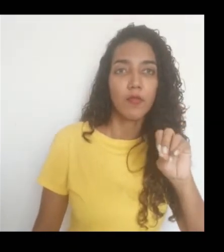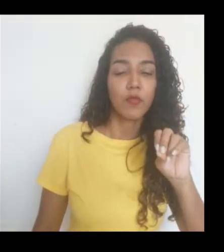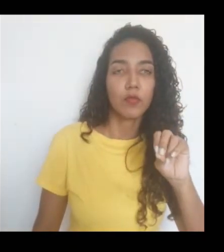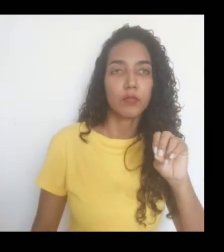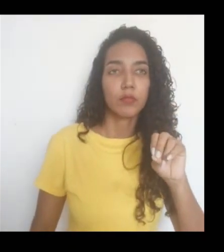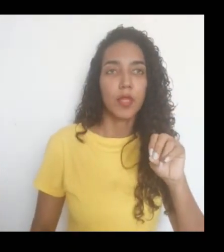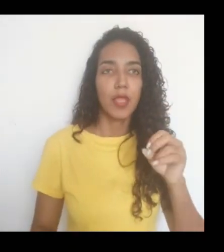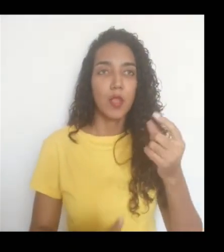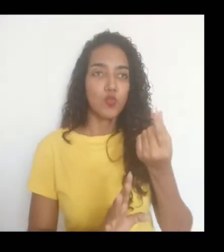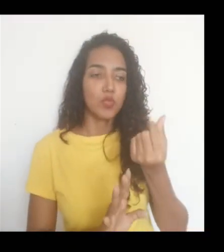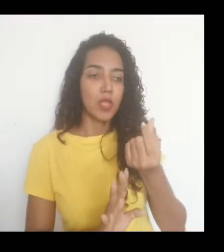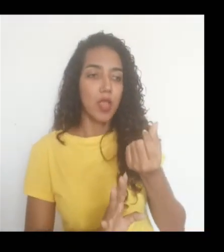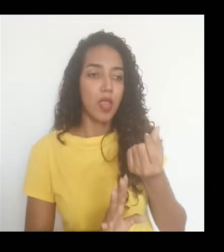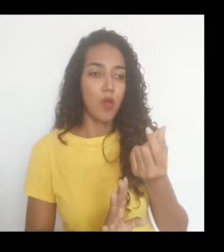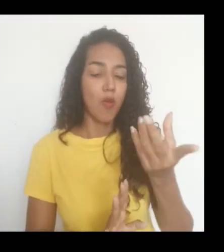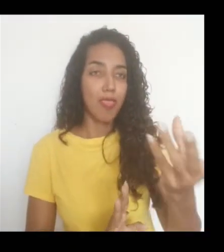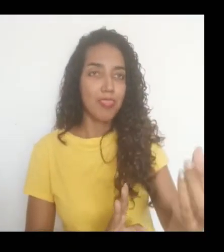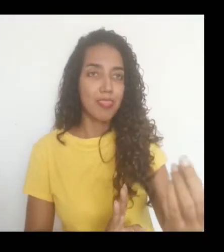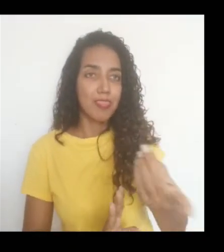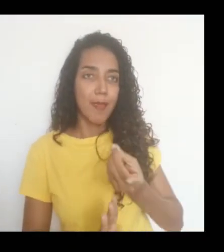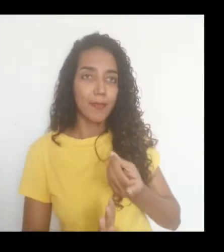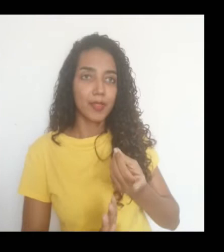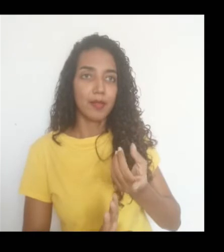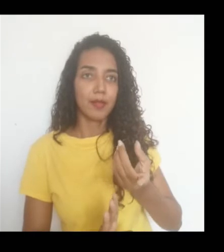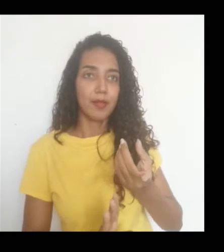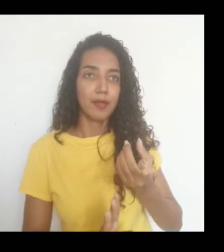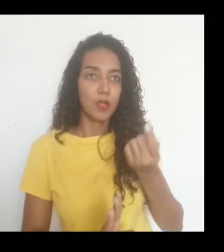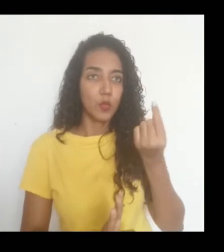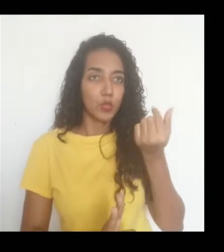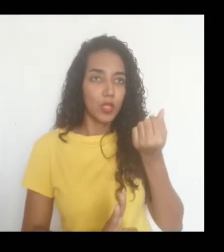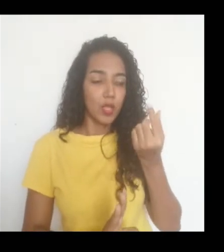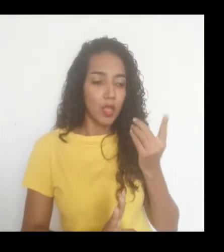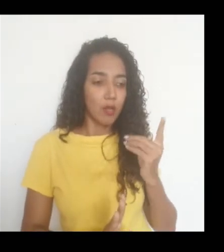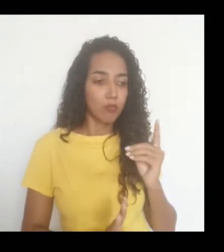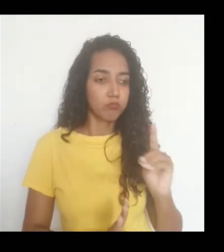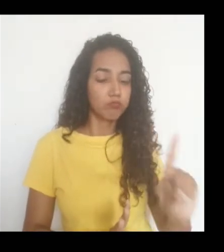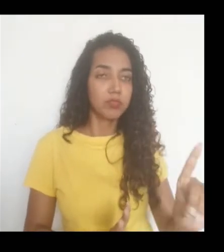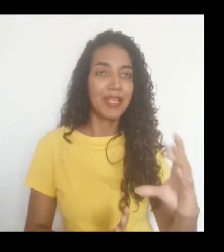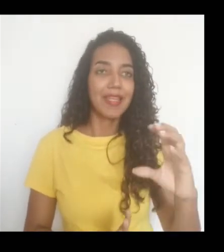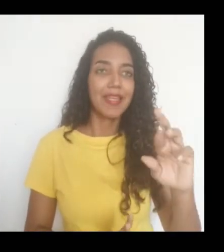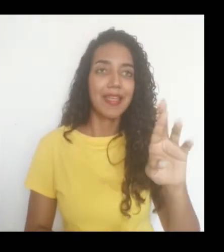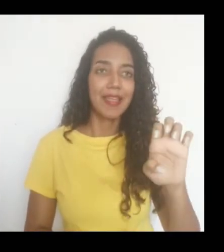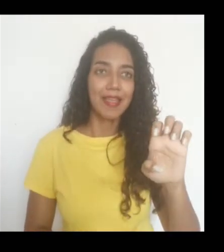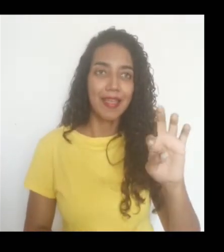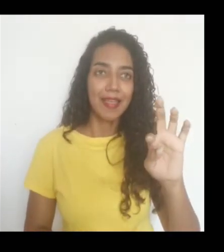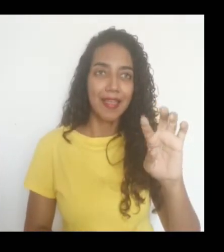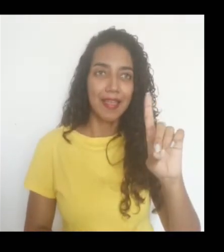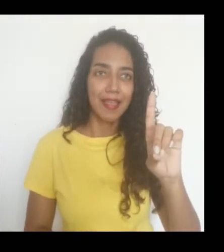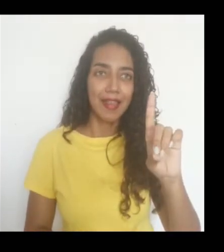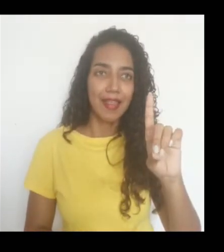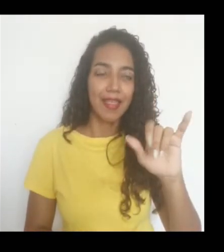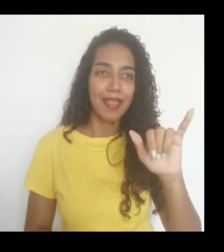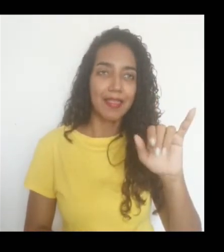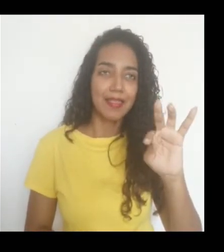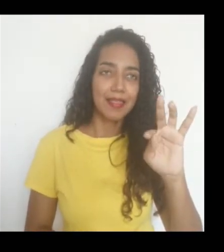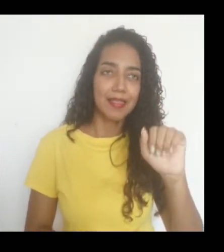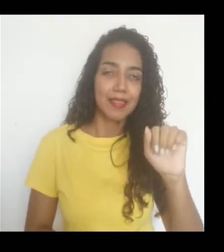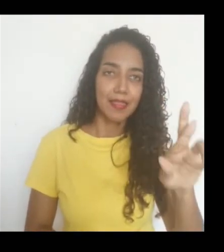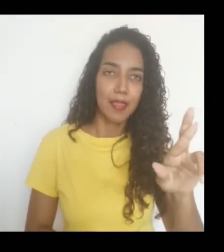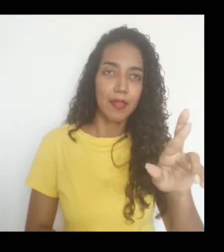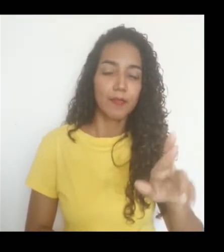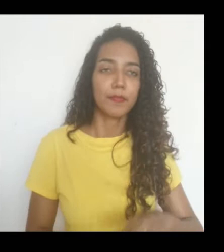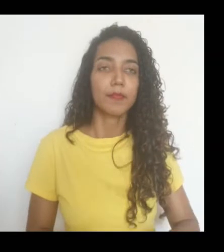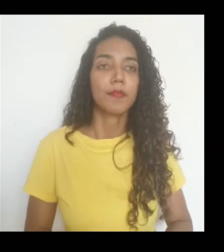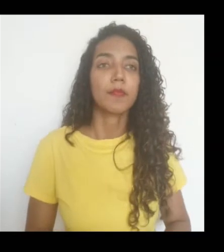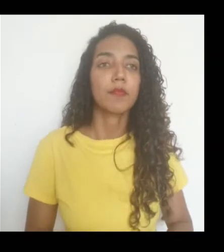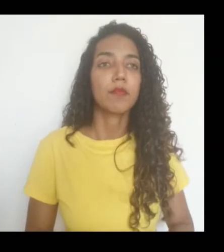uma ação sendo tomada quando você chama um método daquele objeto. Não se preocupe se você ainda não entendeu